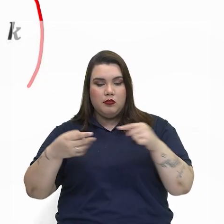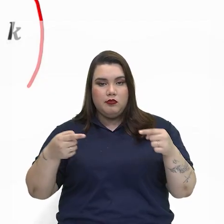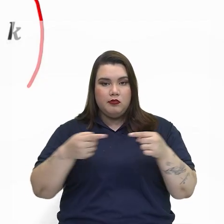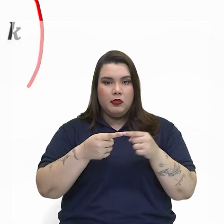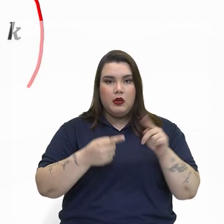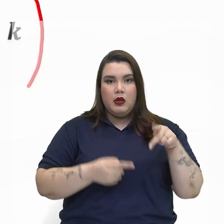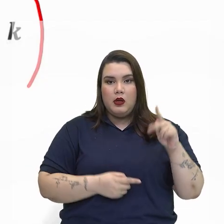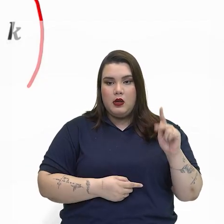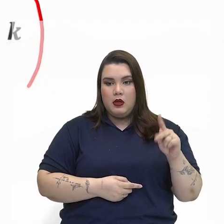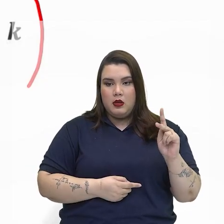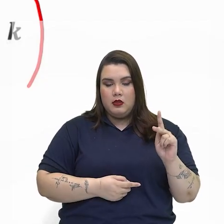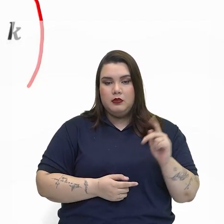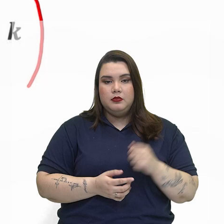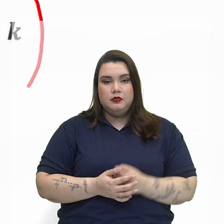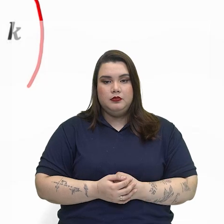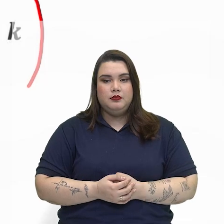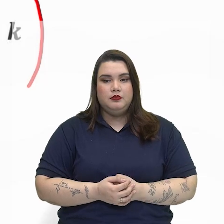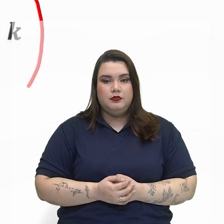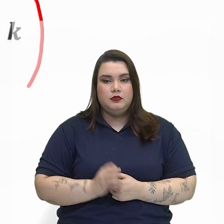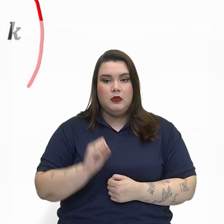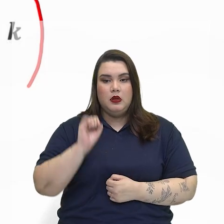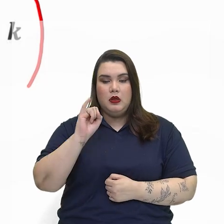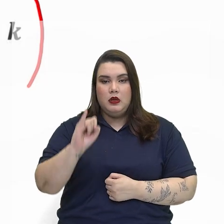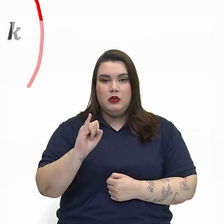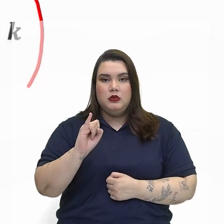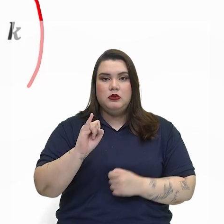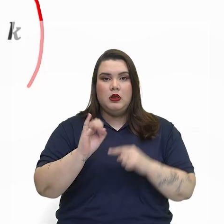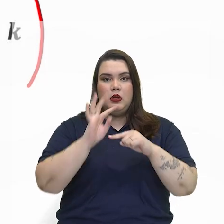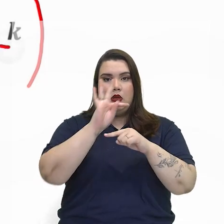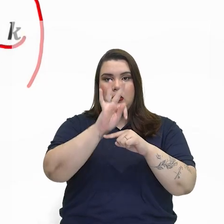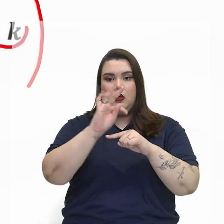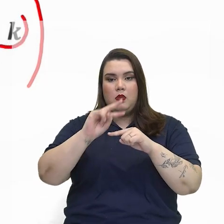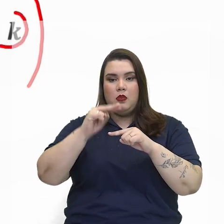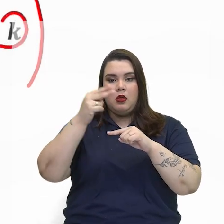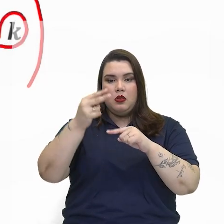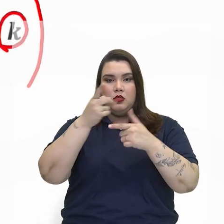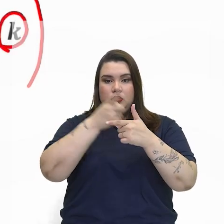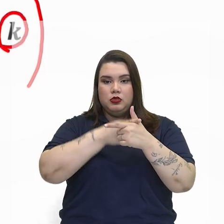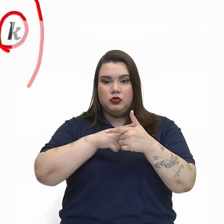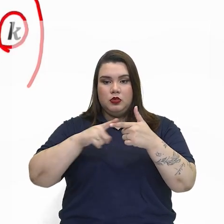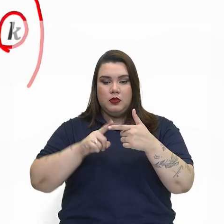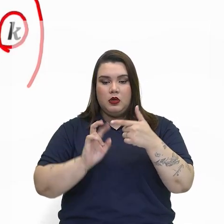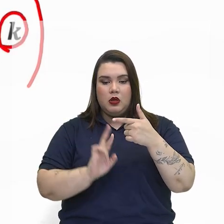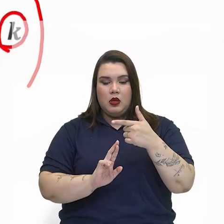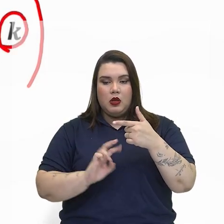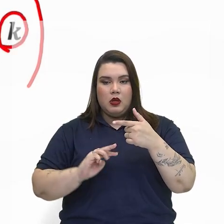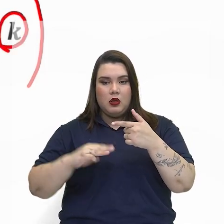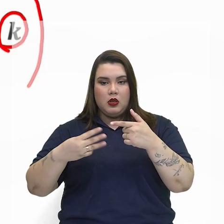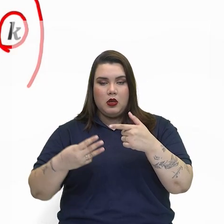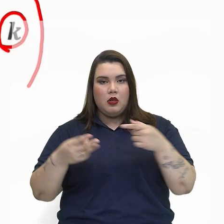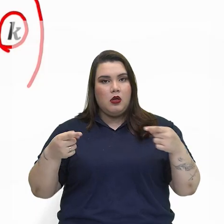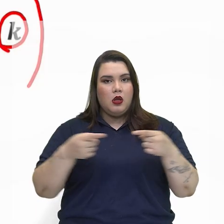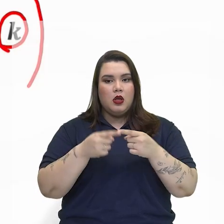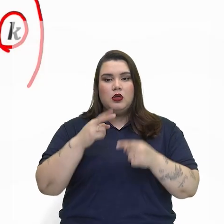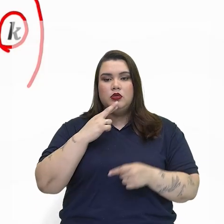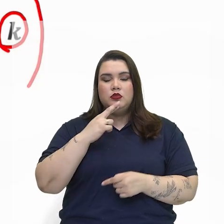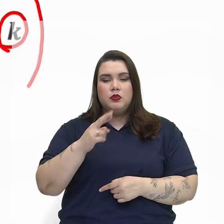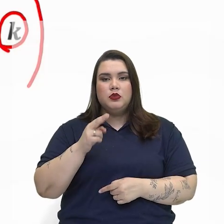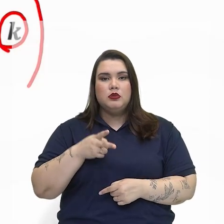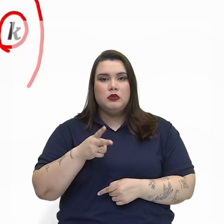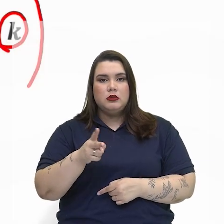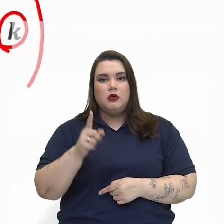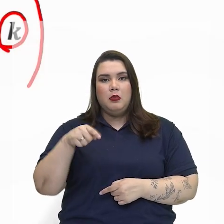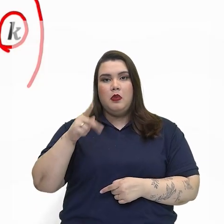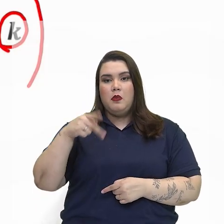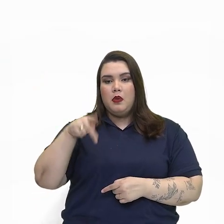se eu dividir o período pelo cubo do raio, eu vou ter sempre o mesmo valor, que é uma constante K. Tá